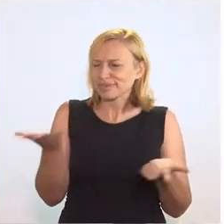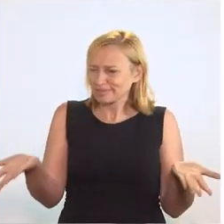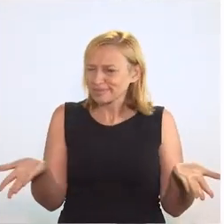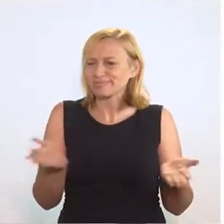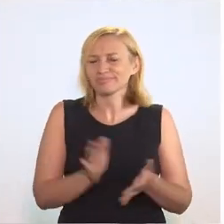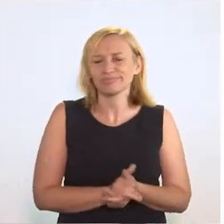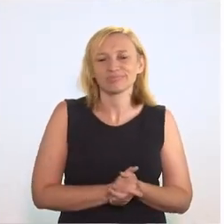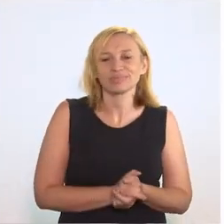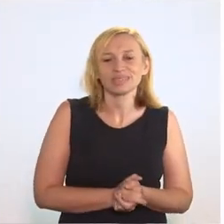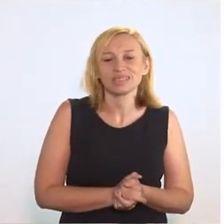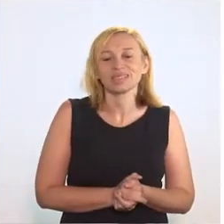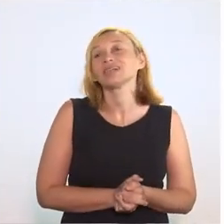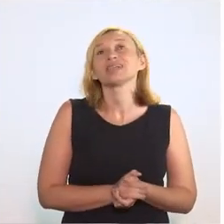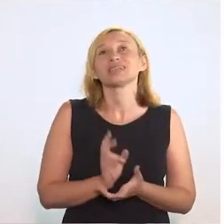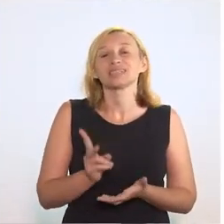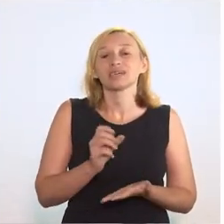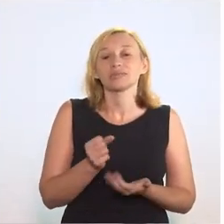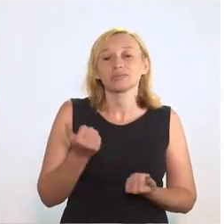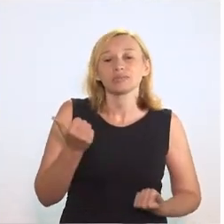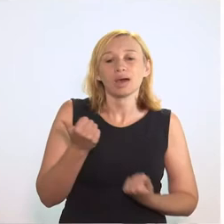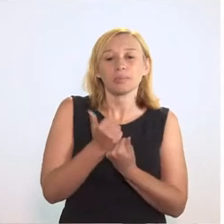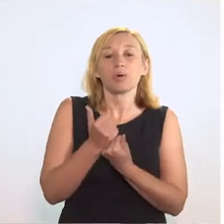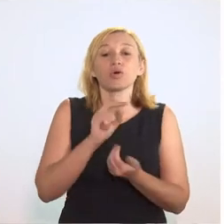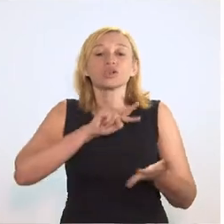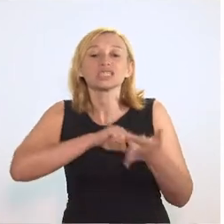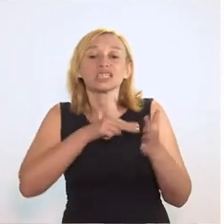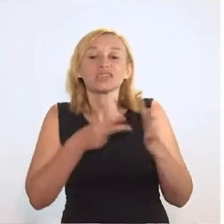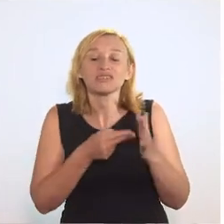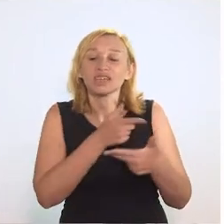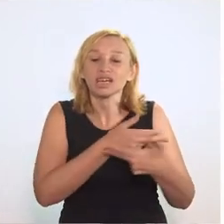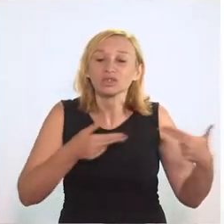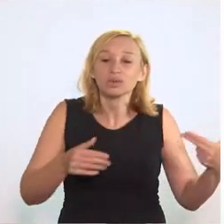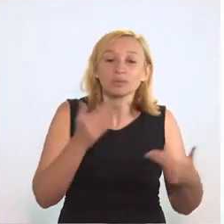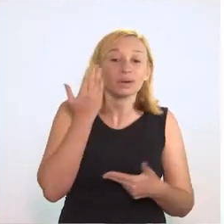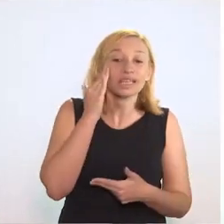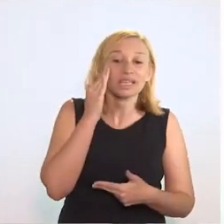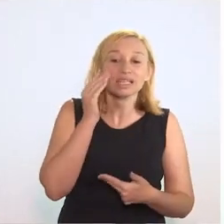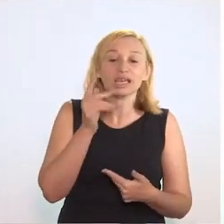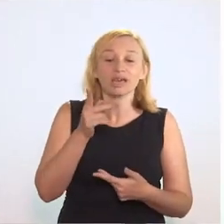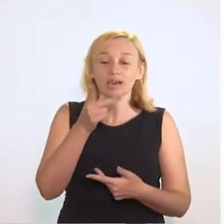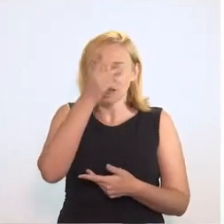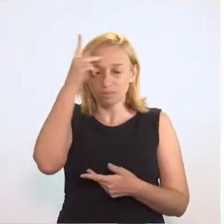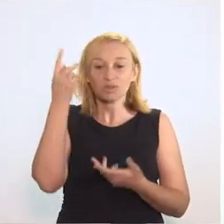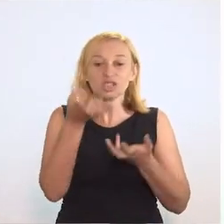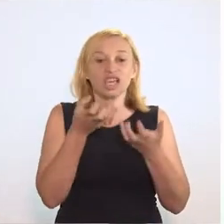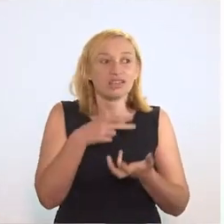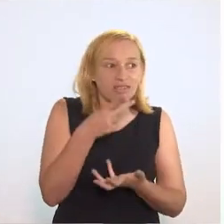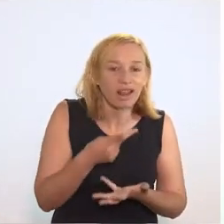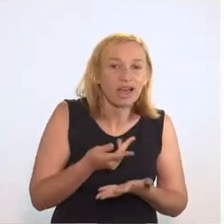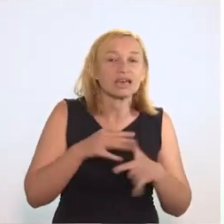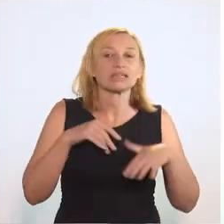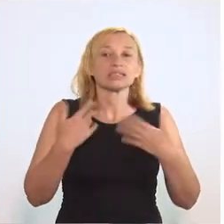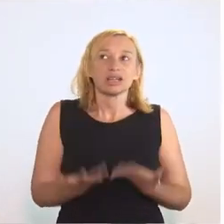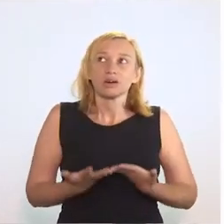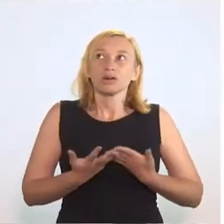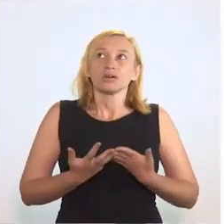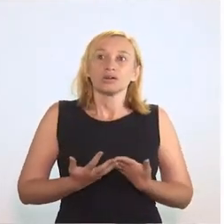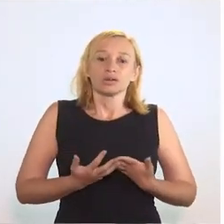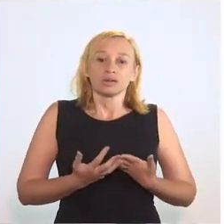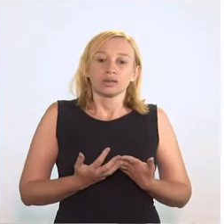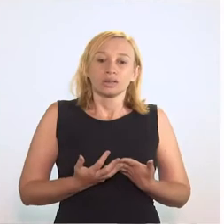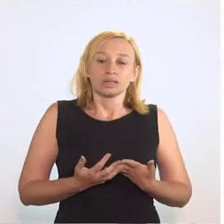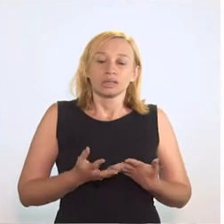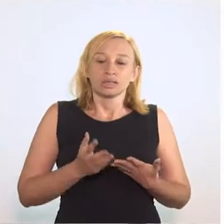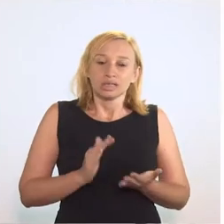realidade, e eu sempre me apoio muito no que significam as coisas para entender o que as pessoas querem dizer. Então,